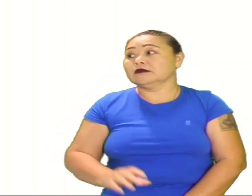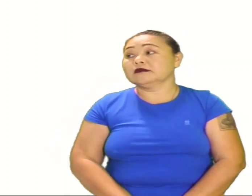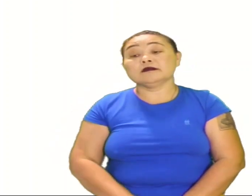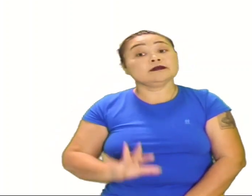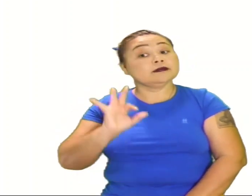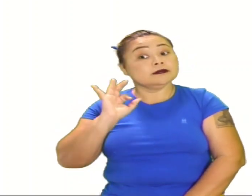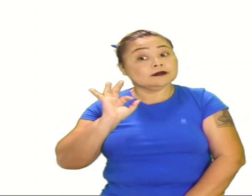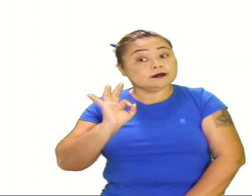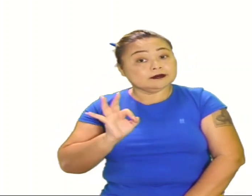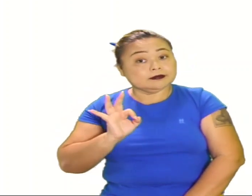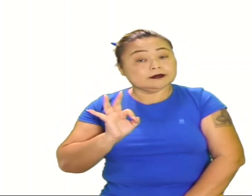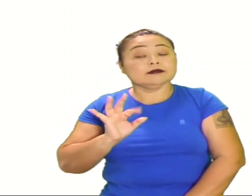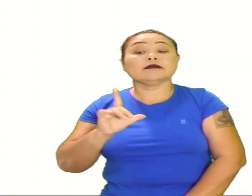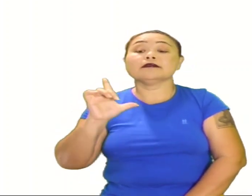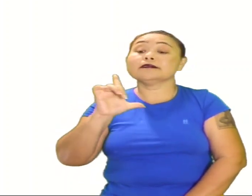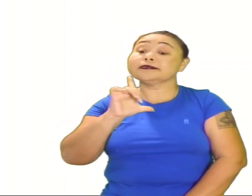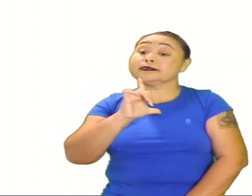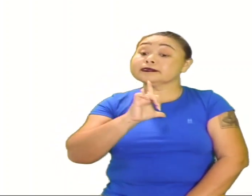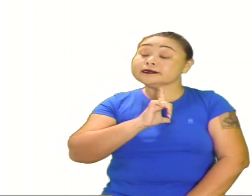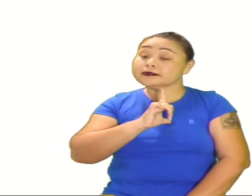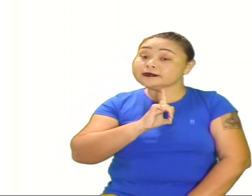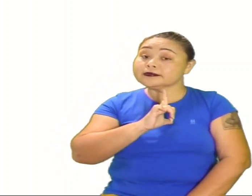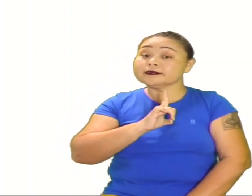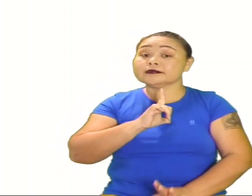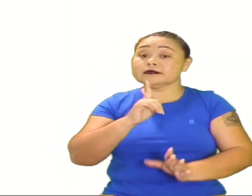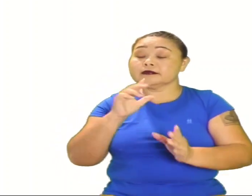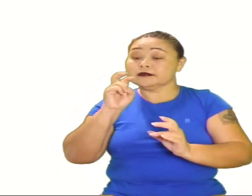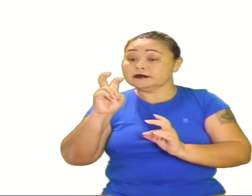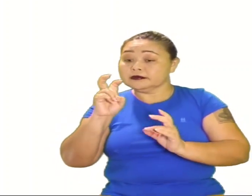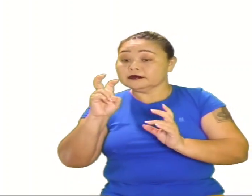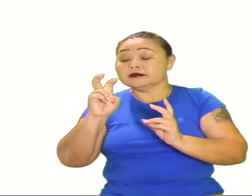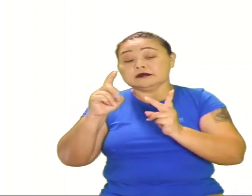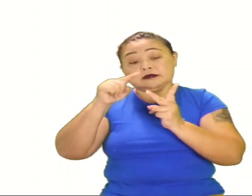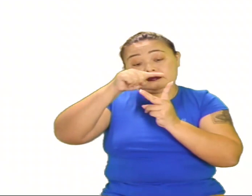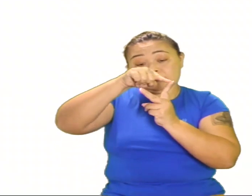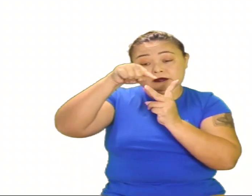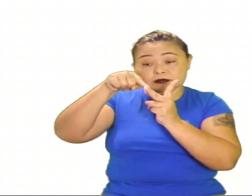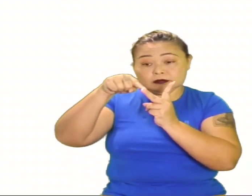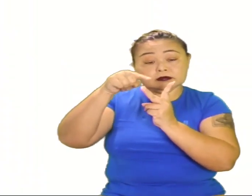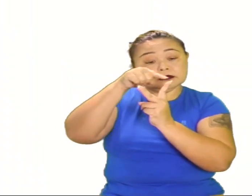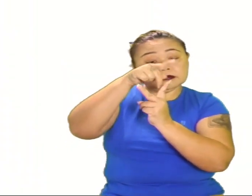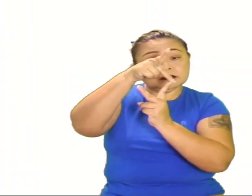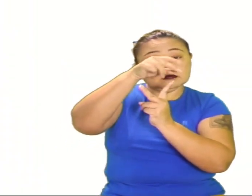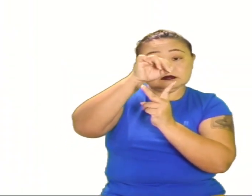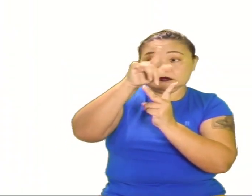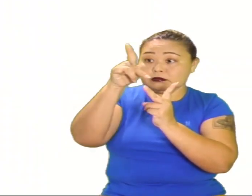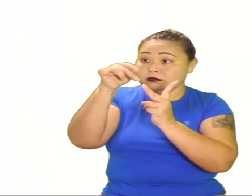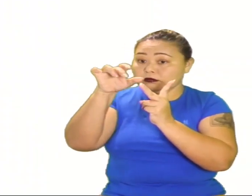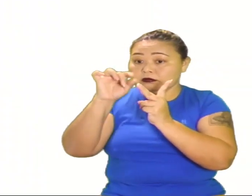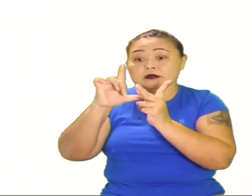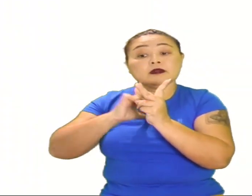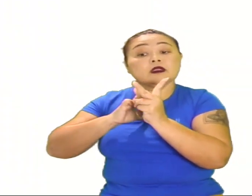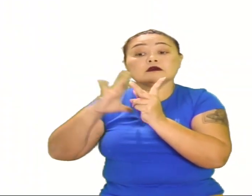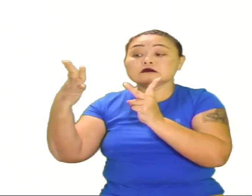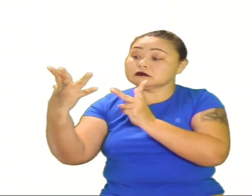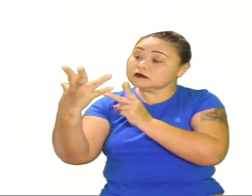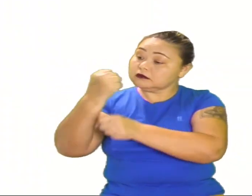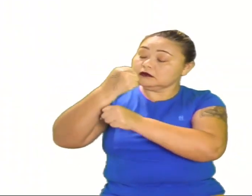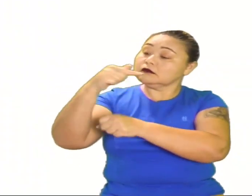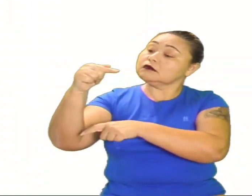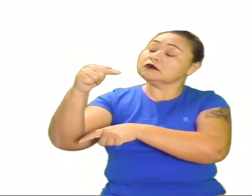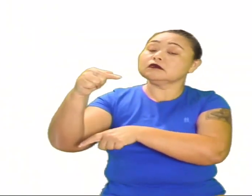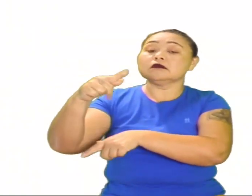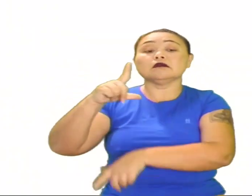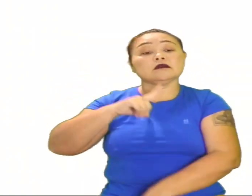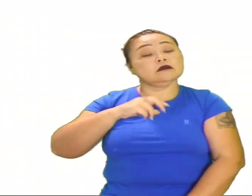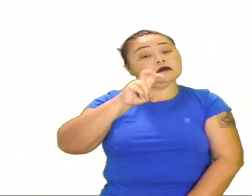Termos. Tá. Tenho 7 termos, 5 meios e 2 extremos, 2 polos, né? Então, eu já sei que vai ficar assim, ó, o